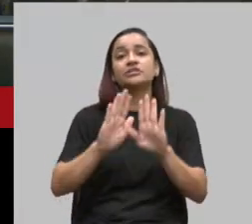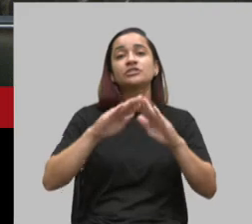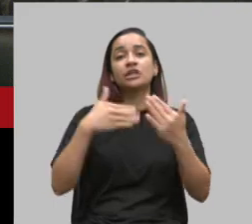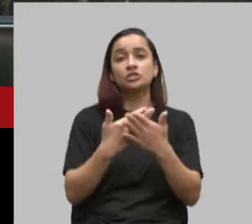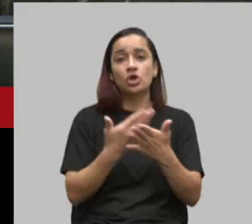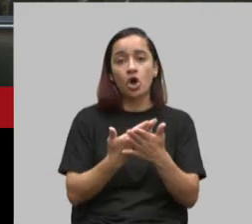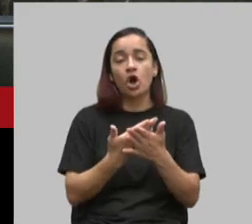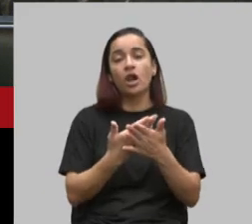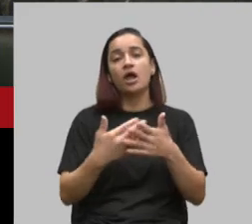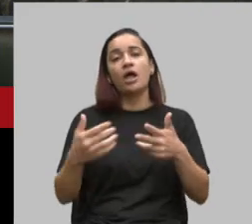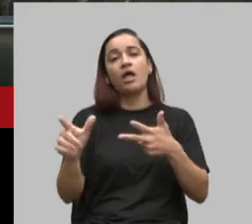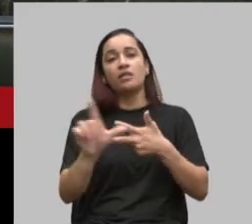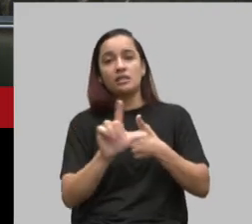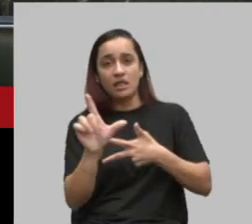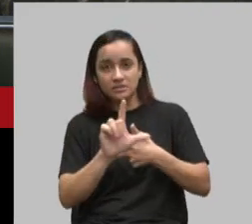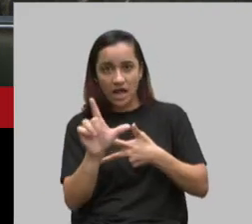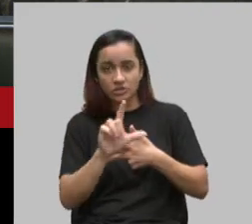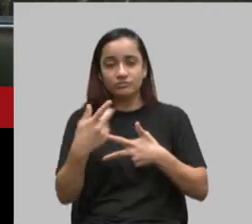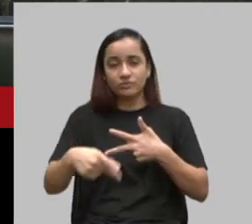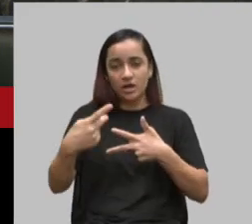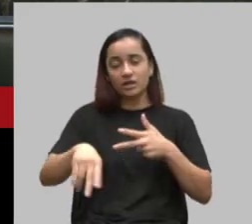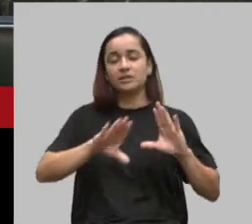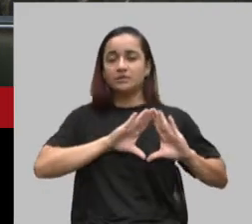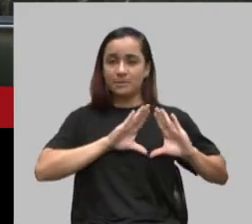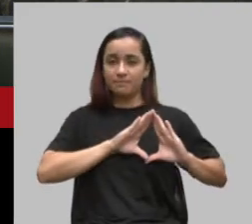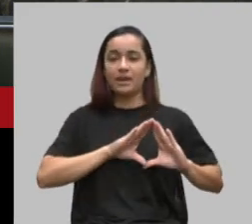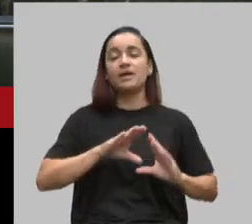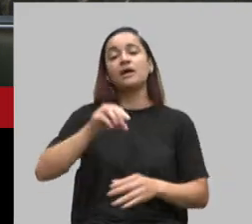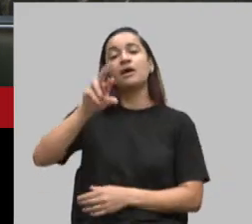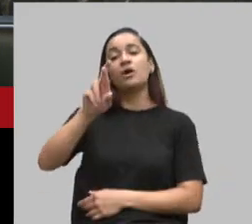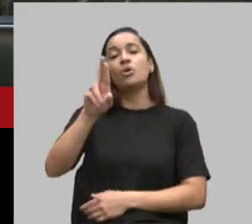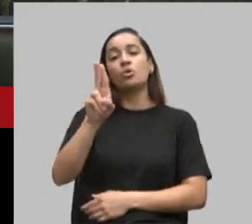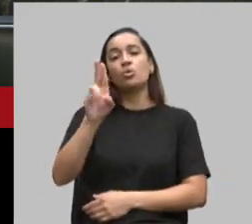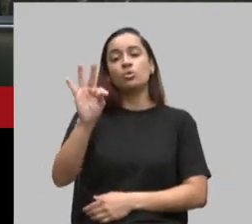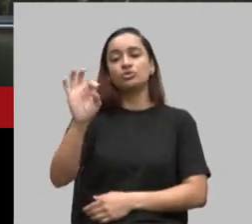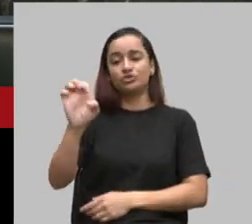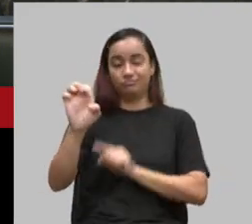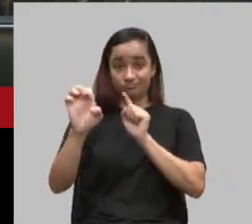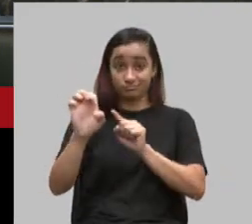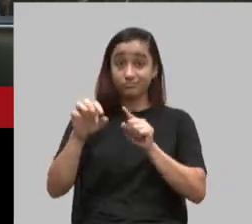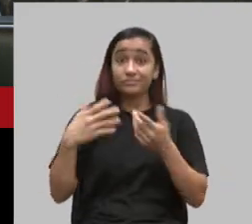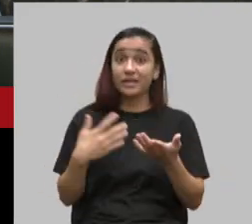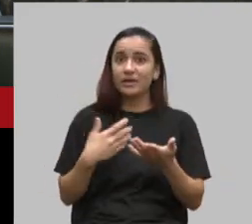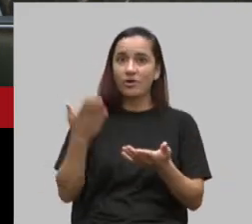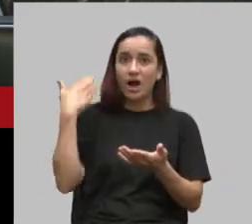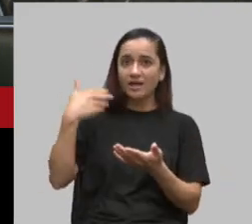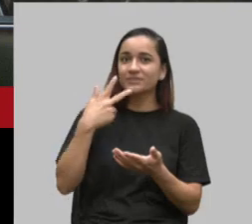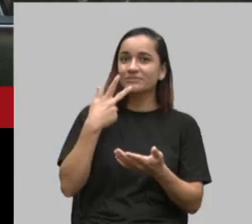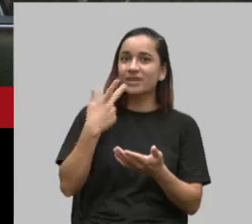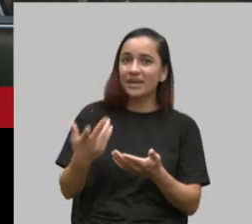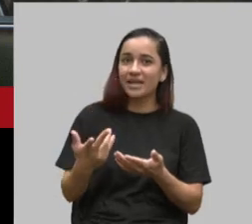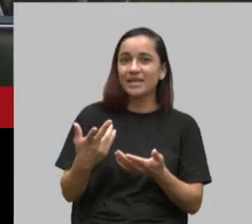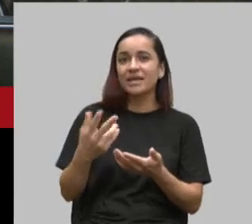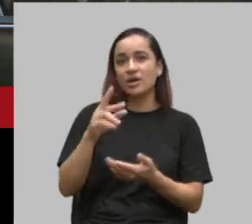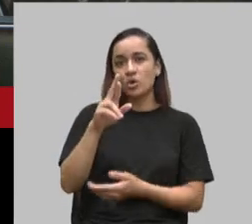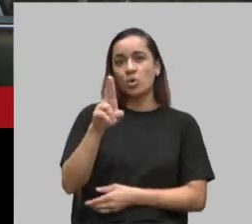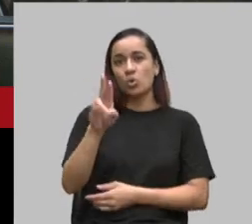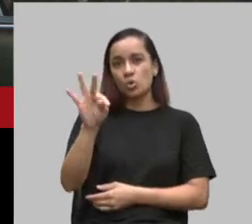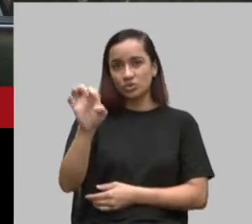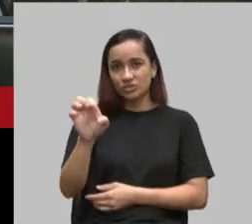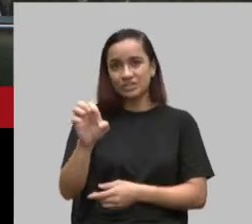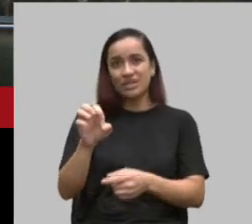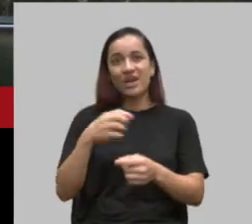da Assembleia Legislativa de Minas Gerais a Rute eu dizia a Rute vou dizer ao microfone para que não tenha como voltar atrás